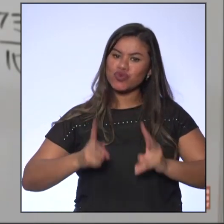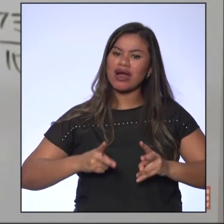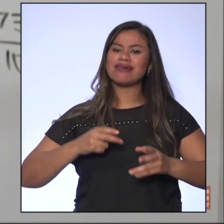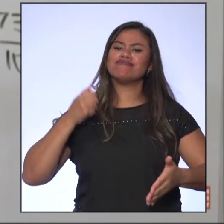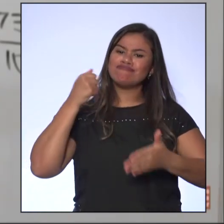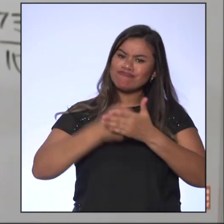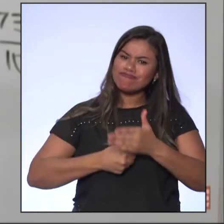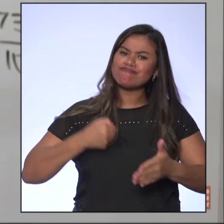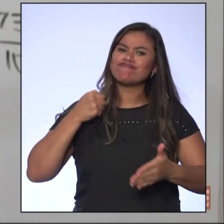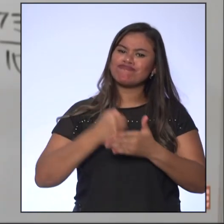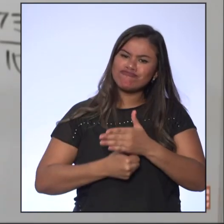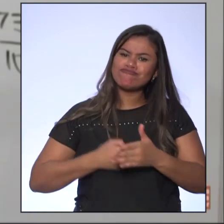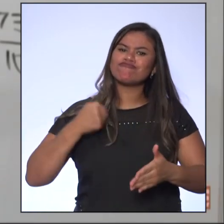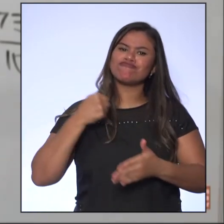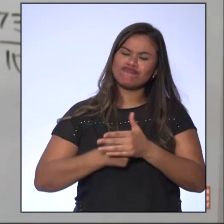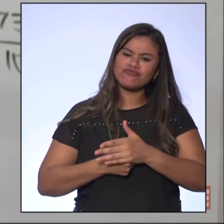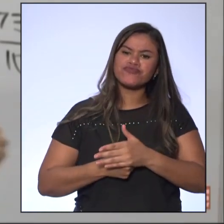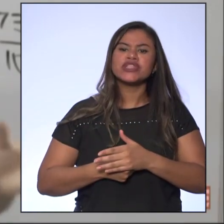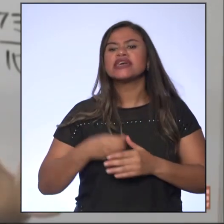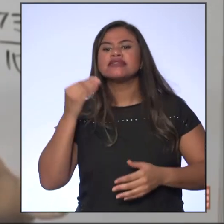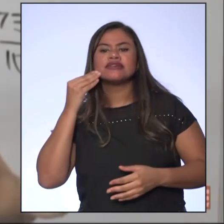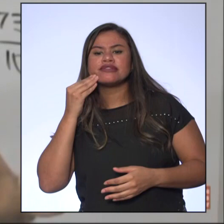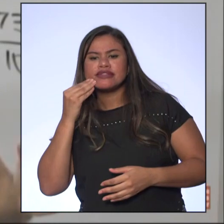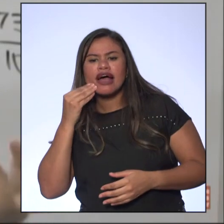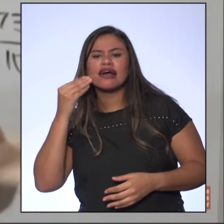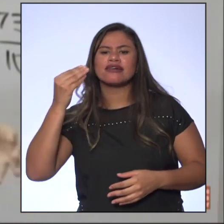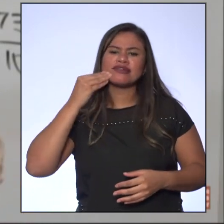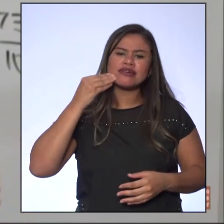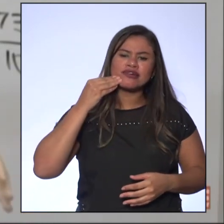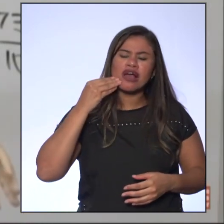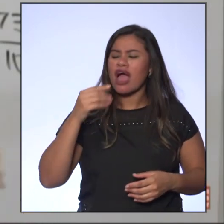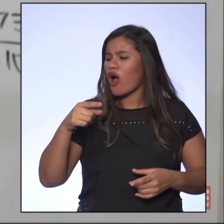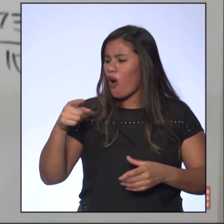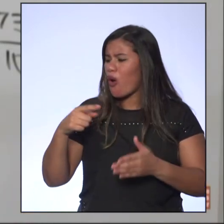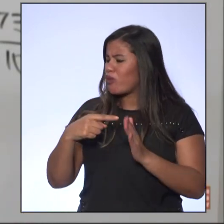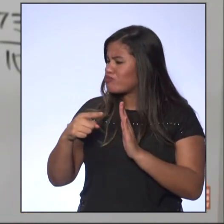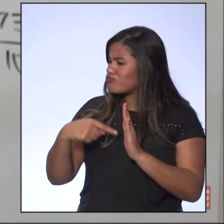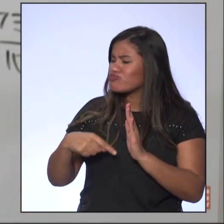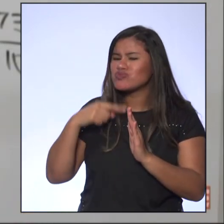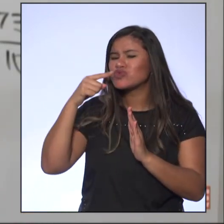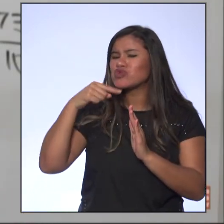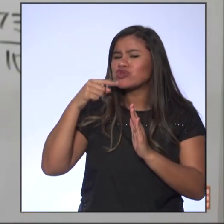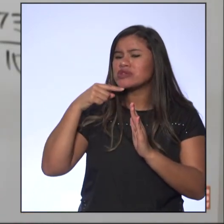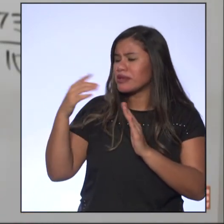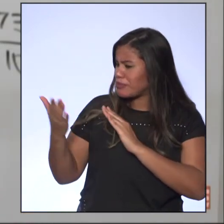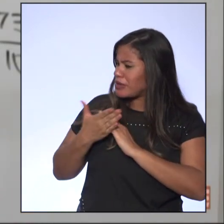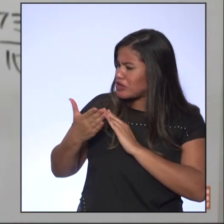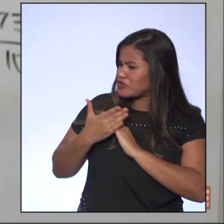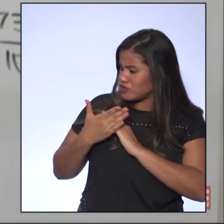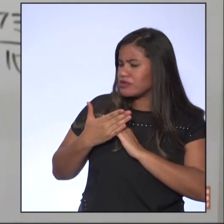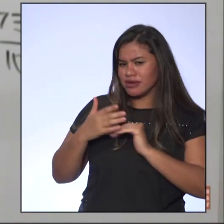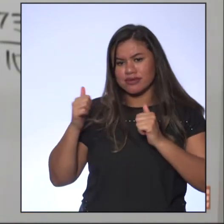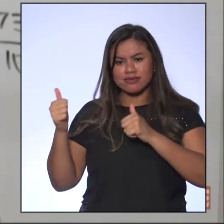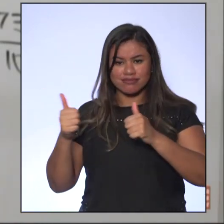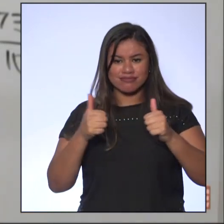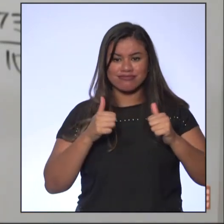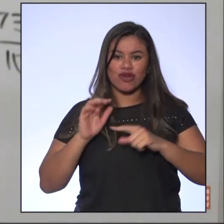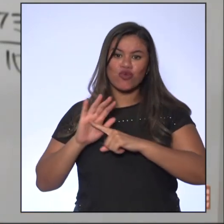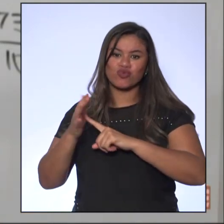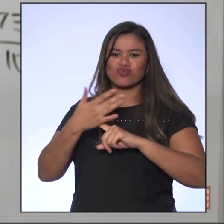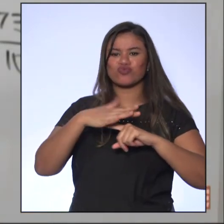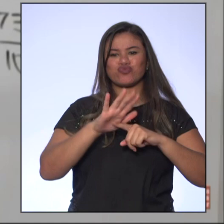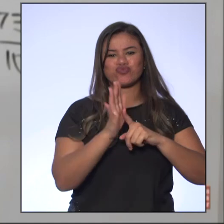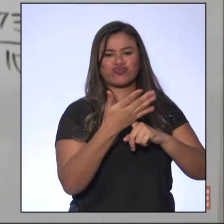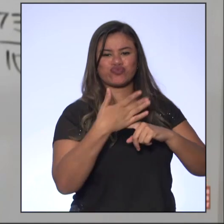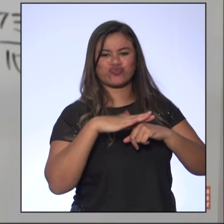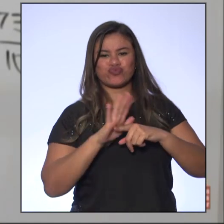insistir, peguei uma questão, não consegui, chega com um colega, pergunta, você pode me explicar isso aqui? O colega vai te ajudar e assim a gente vai